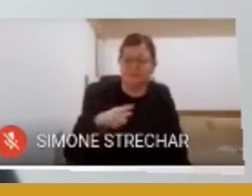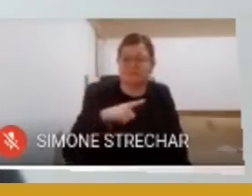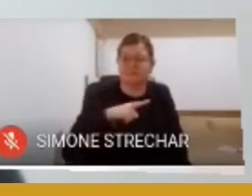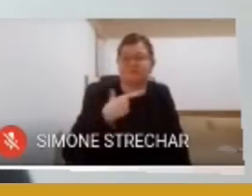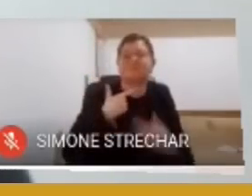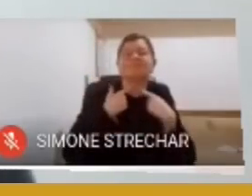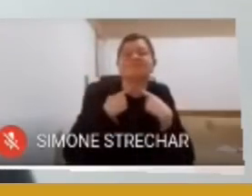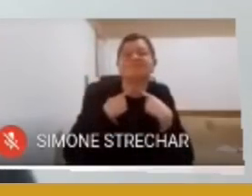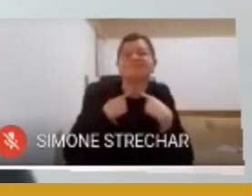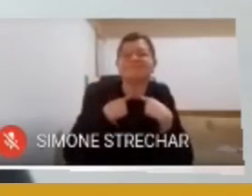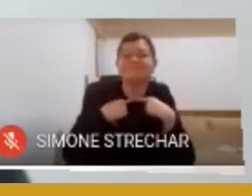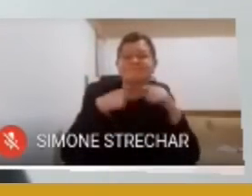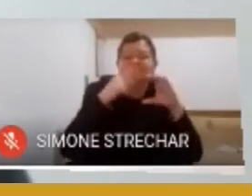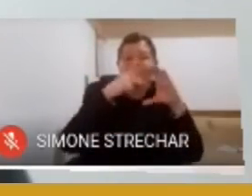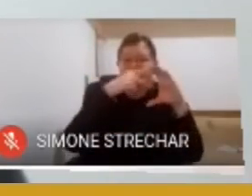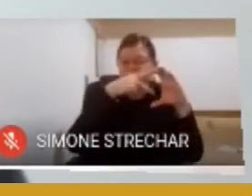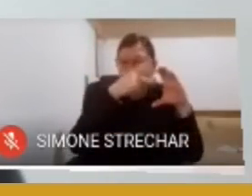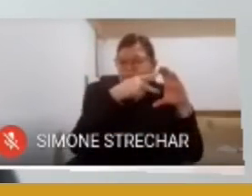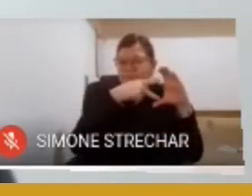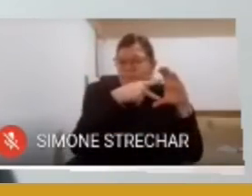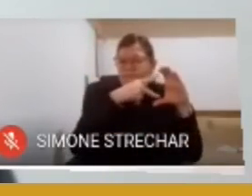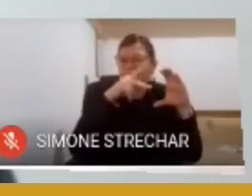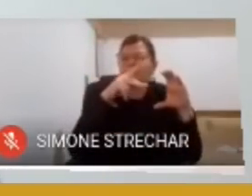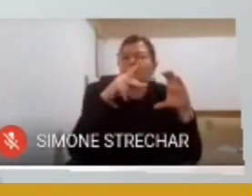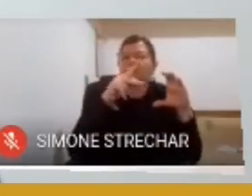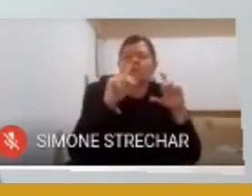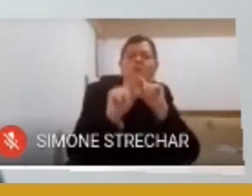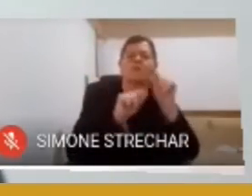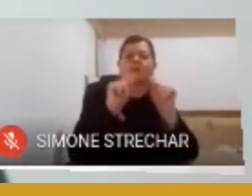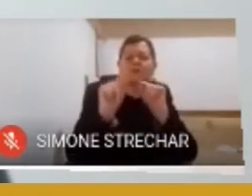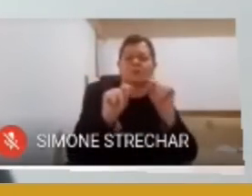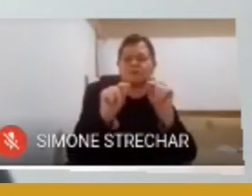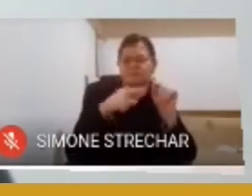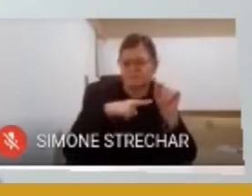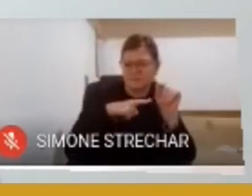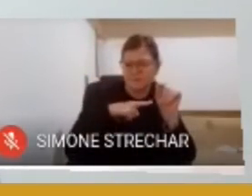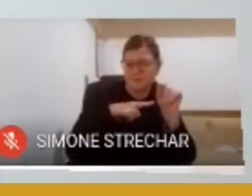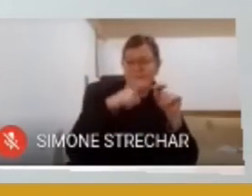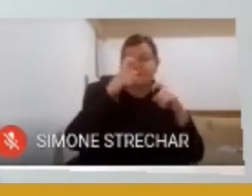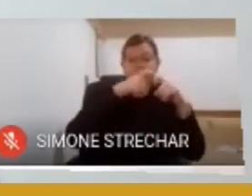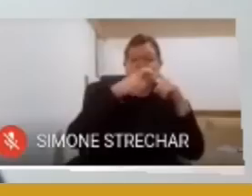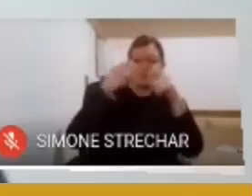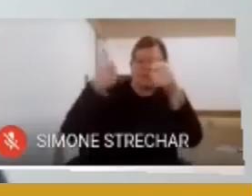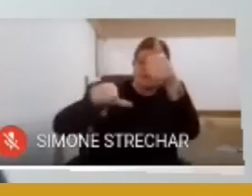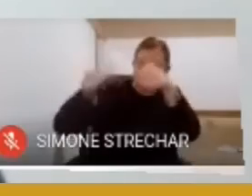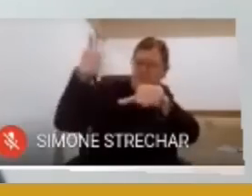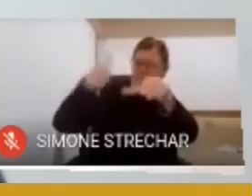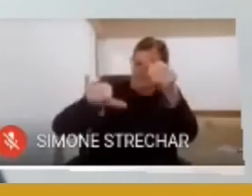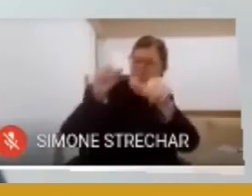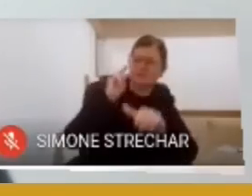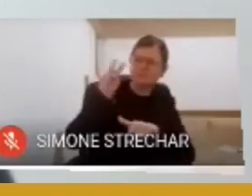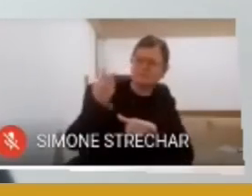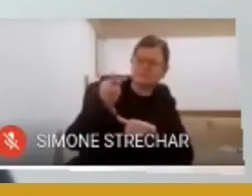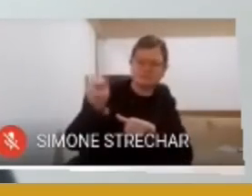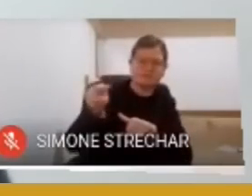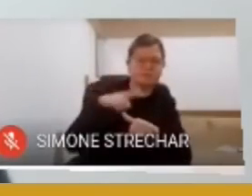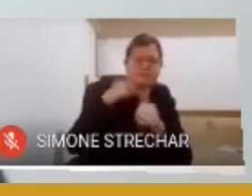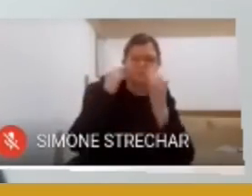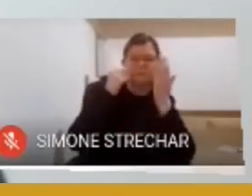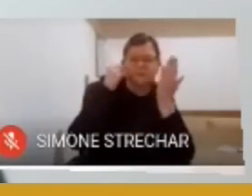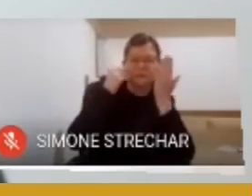avaliação médica feita por psiquiatra e uma equipe multidisciplinar, tá? Então, a